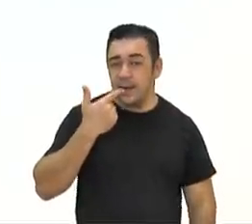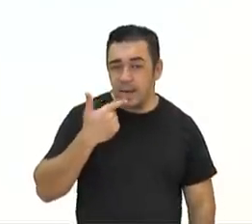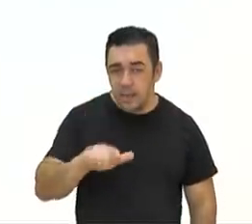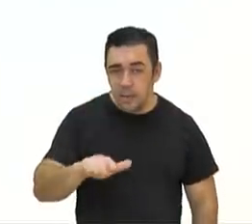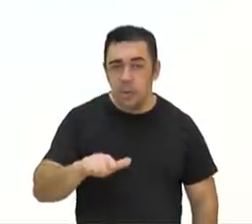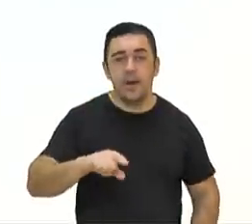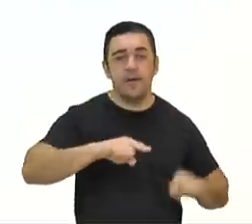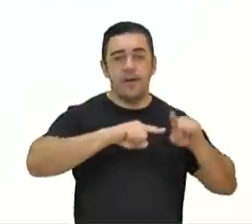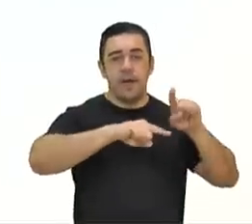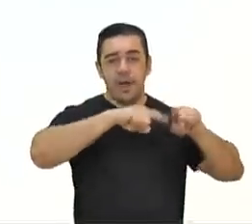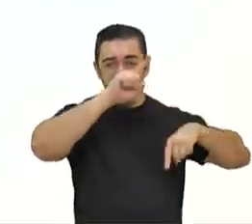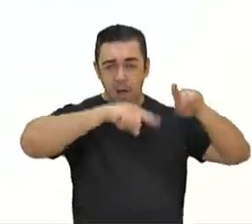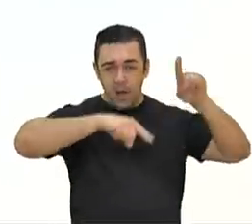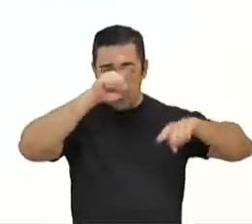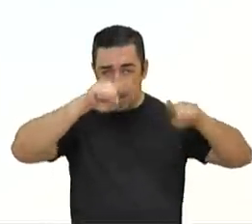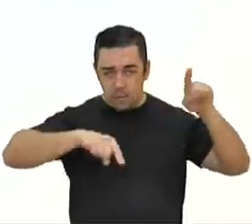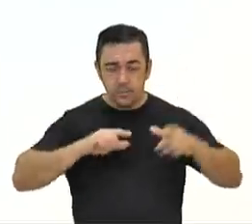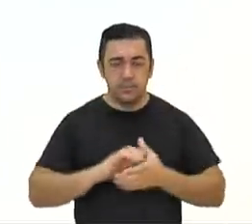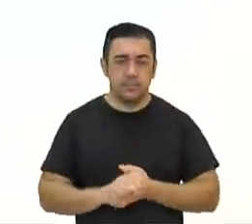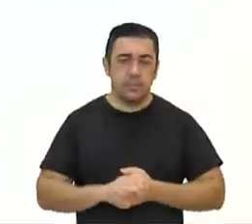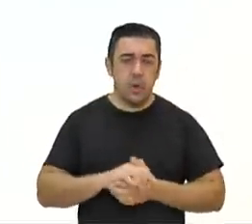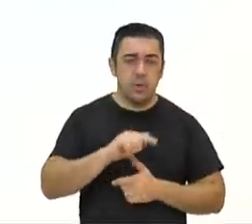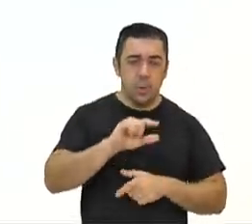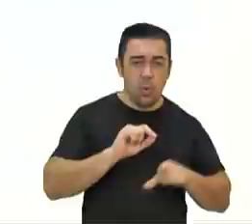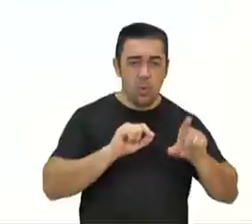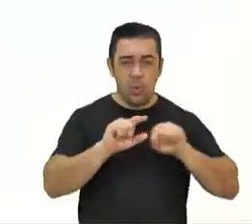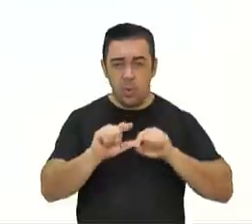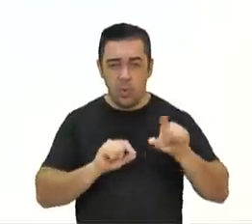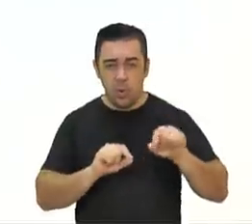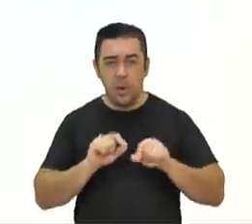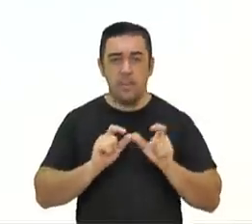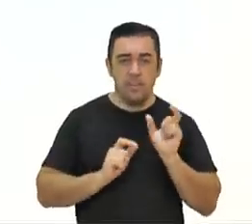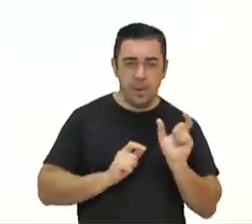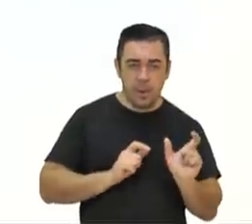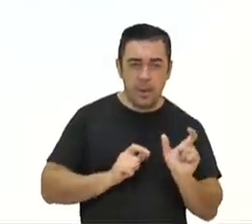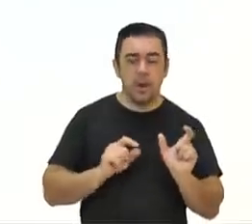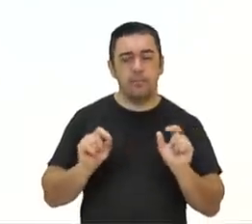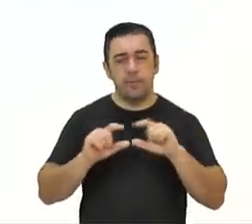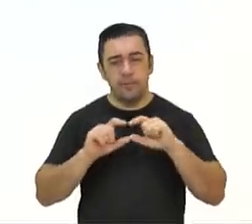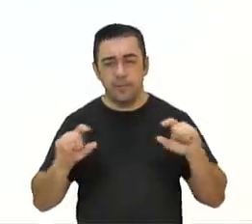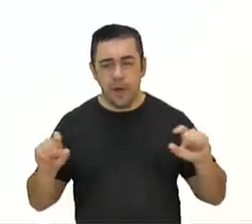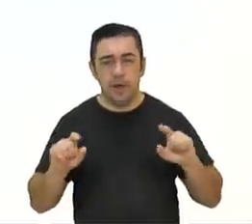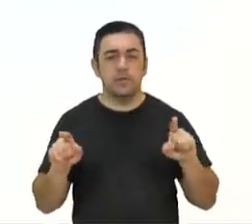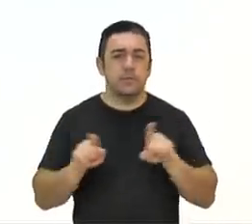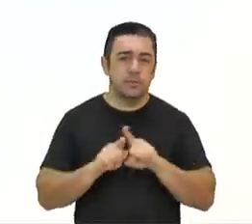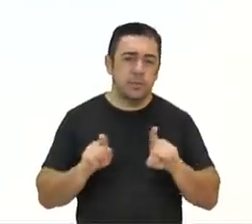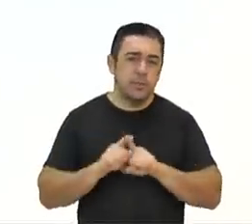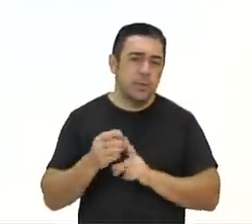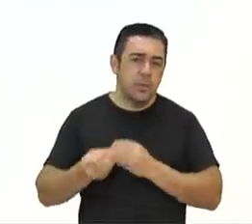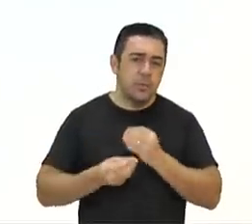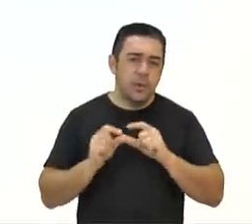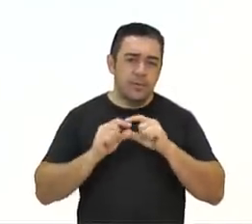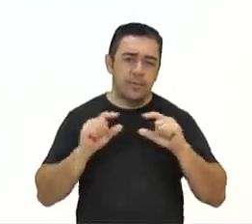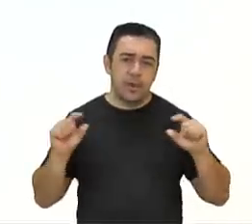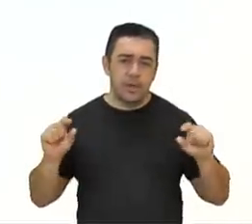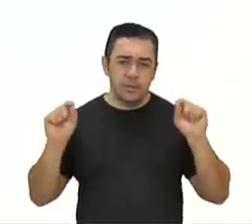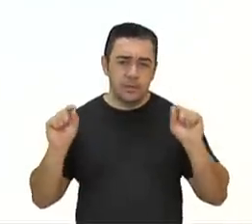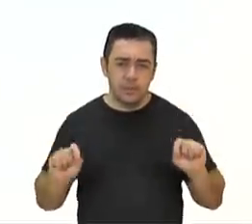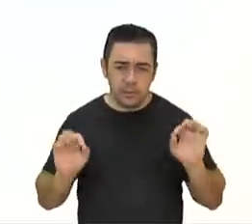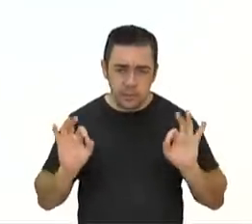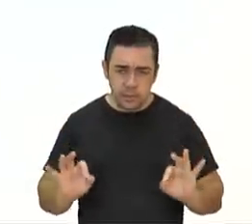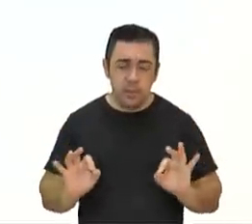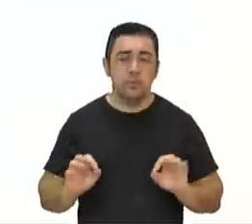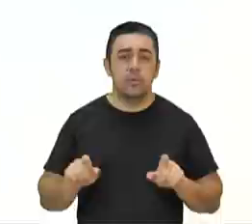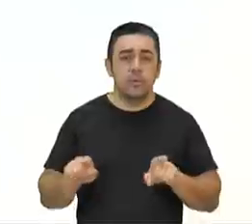linguísticas. Então, a escolha das palavras, das frases, das sentenças, a extensão das sentenças, o tom,